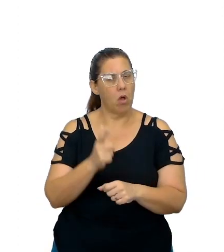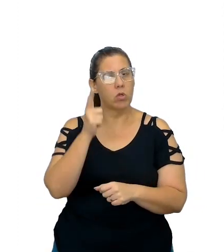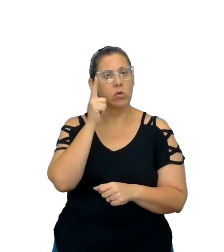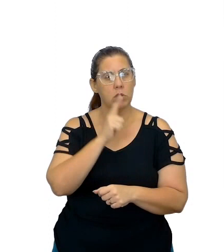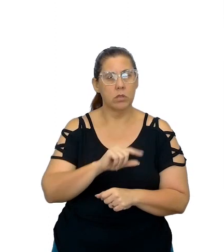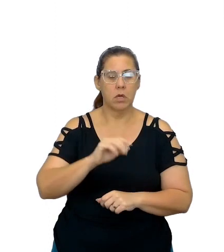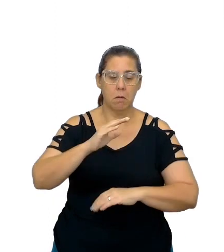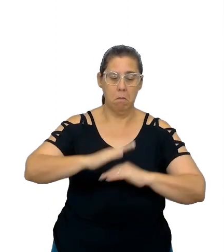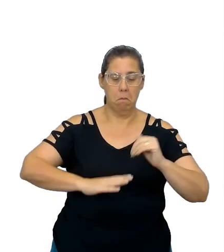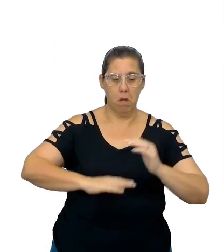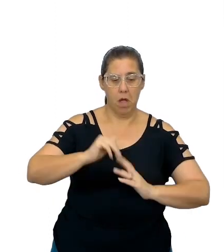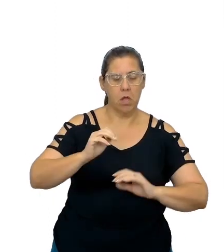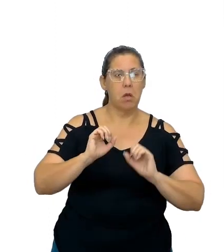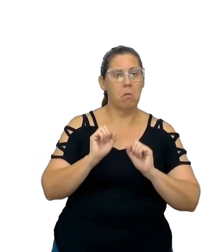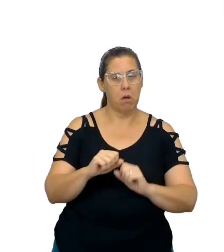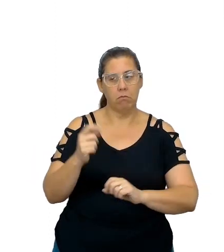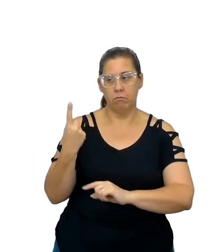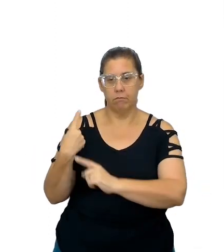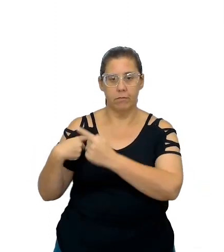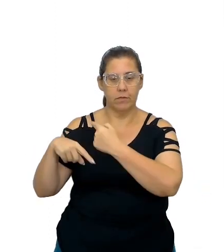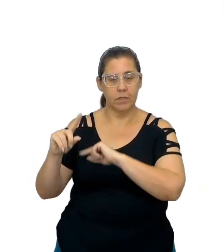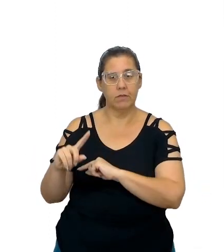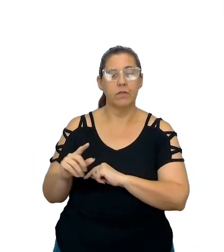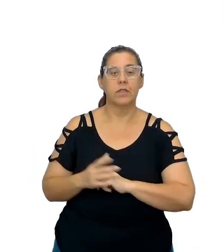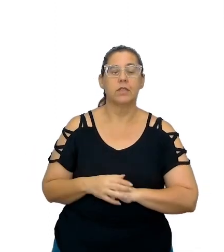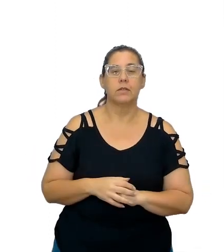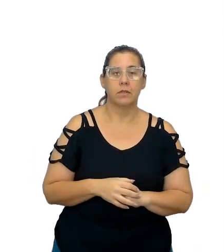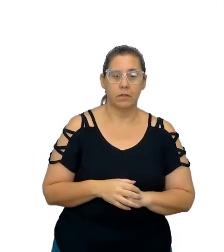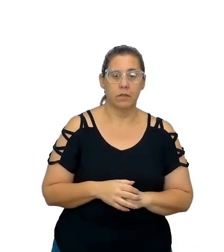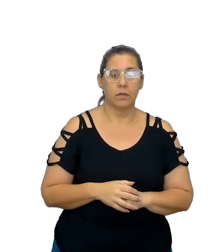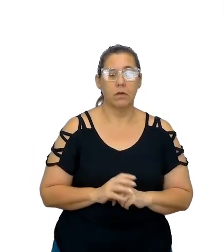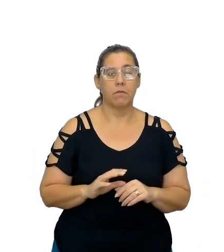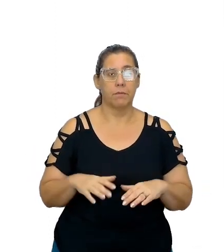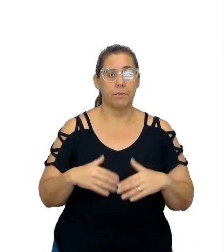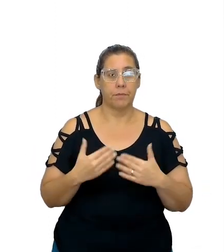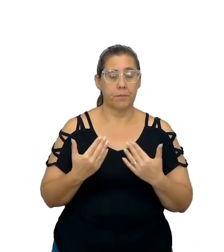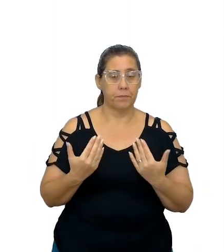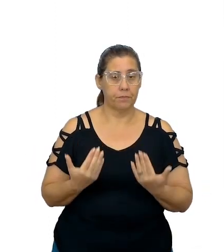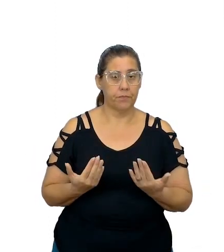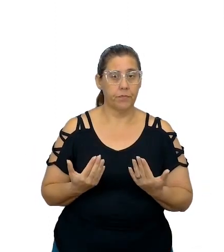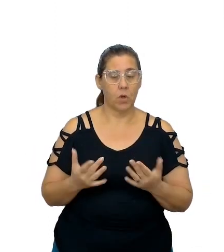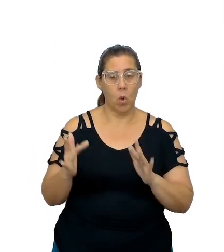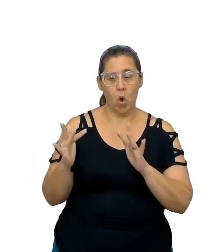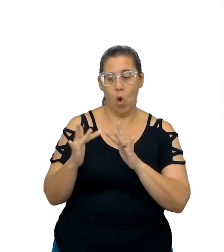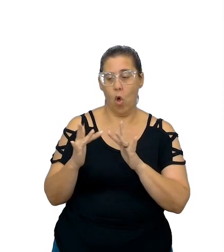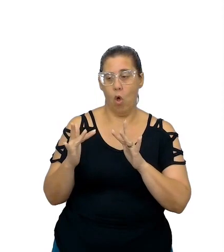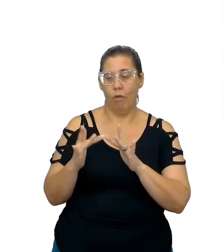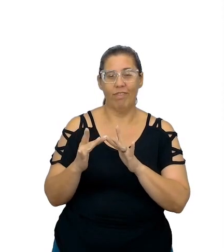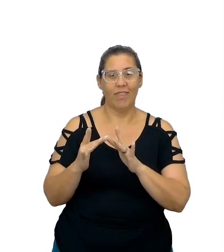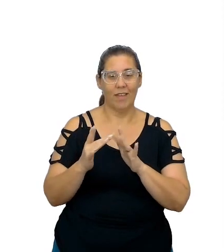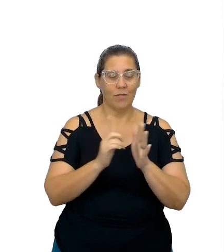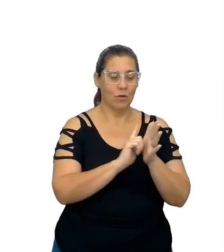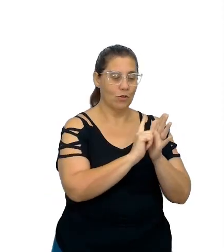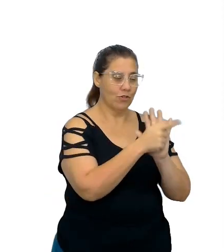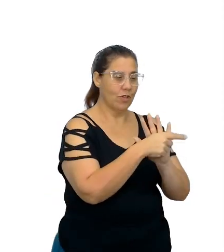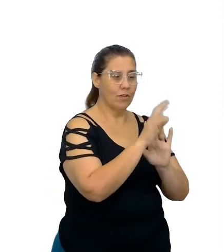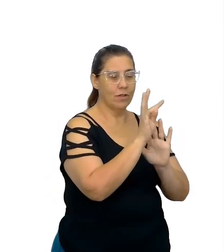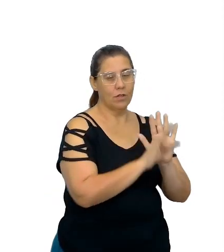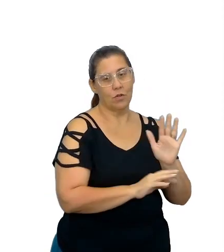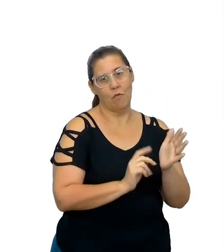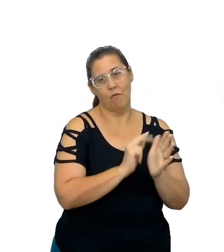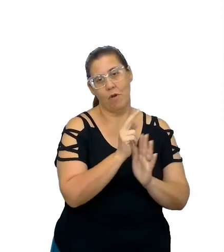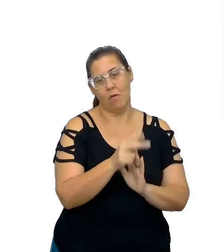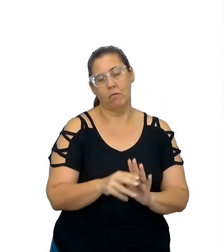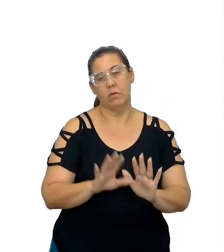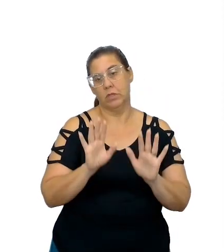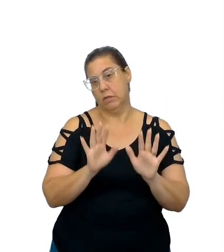algumas habilidades que eles podem desenvolver a partir, não do contato com os vários gêneros textuais,